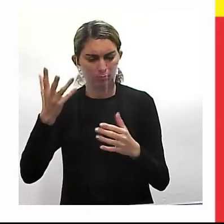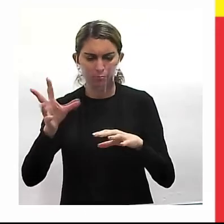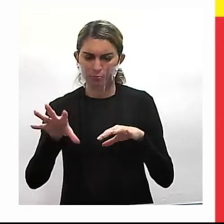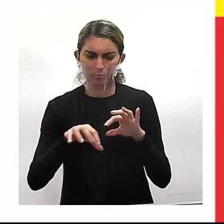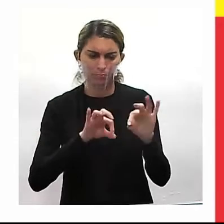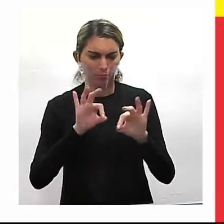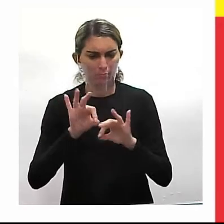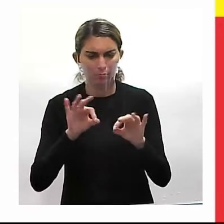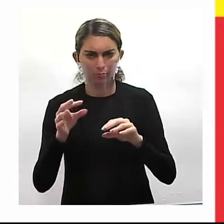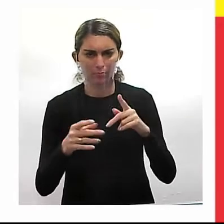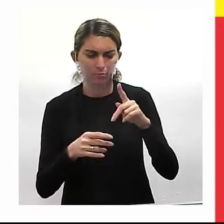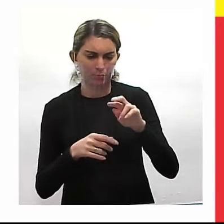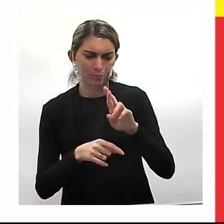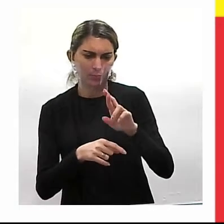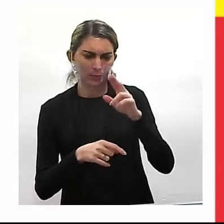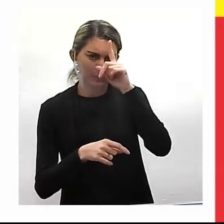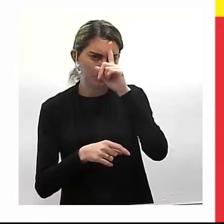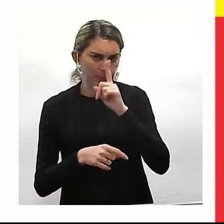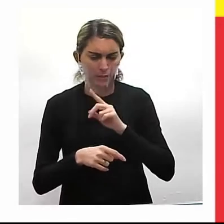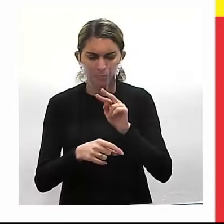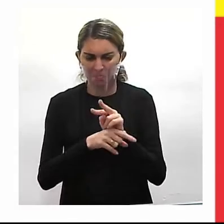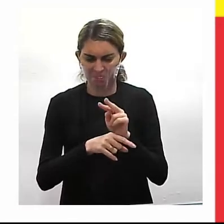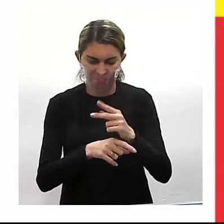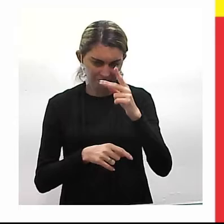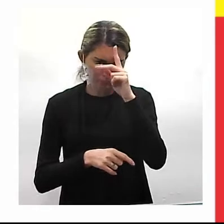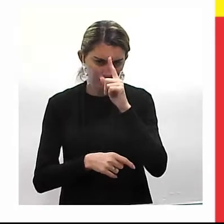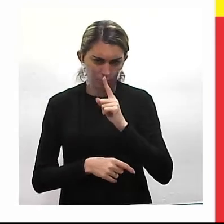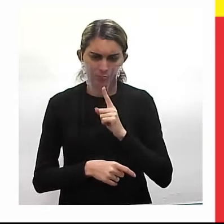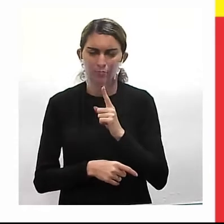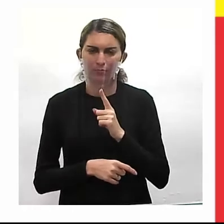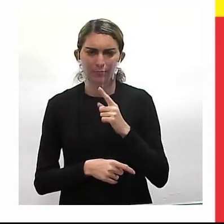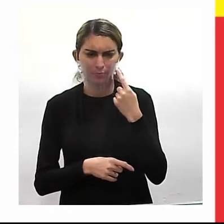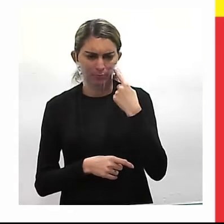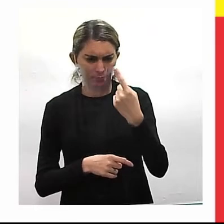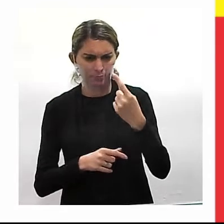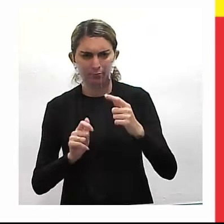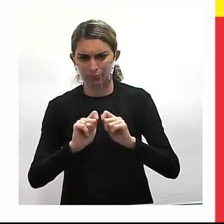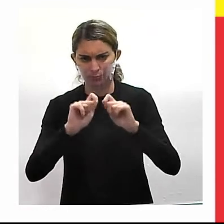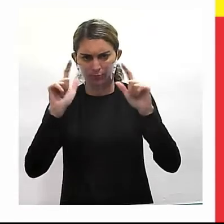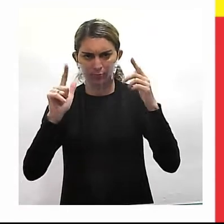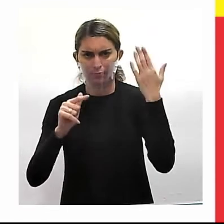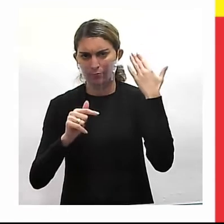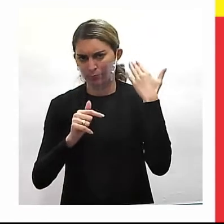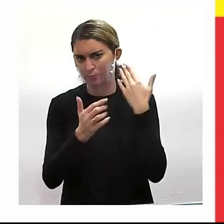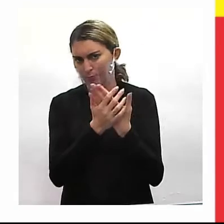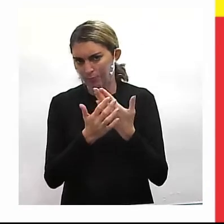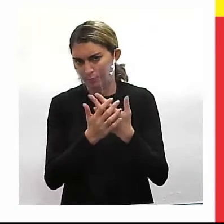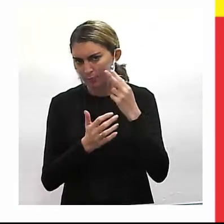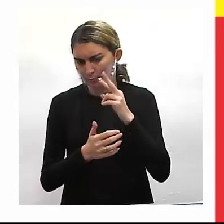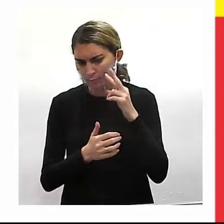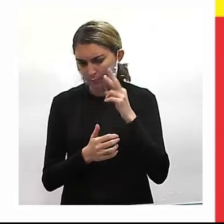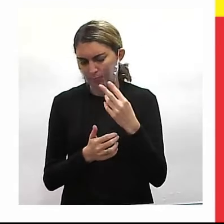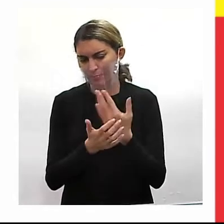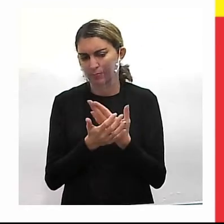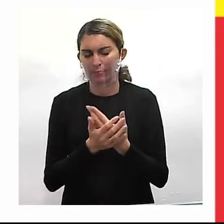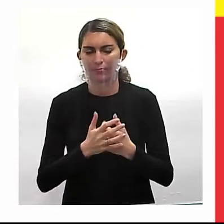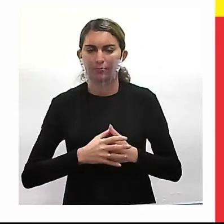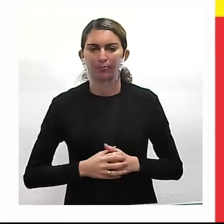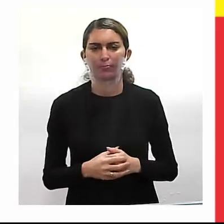de um precipitado amarelo. A gente viu isso já em outra aula, apareceu lá, não foi isso, pessoal? Na outra aula anterior,